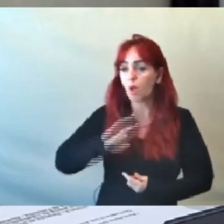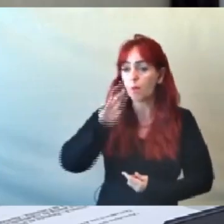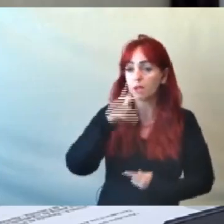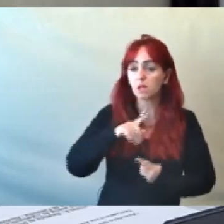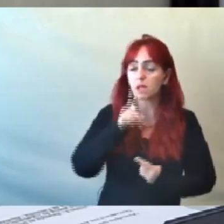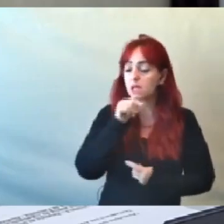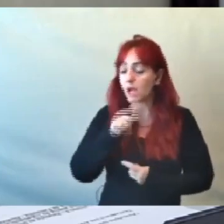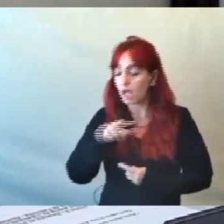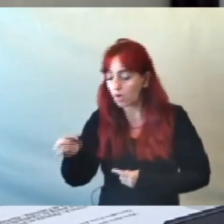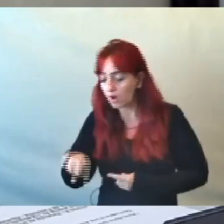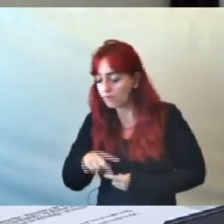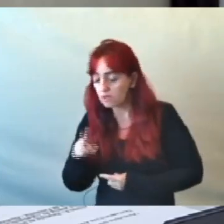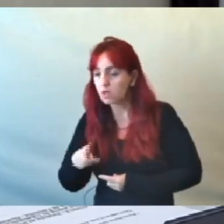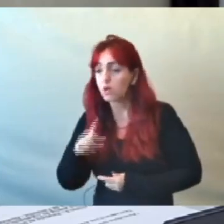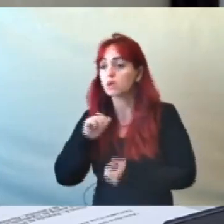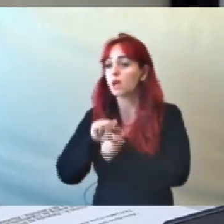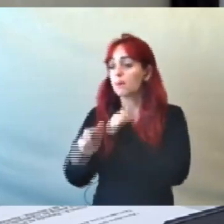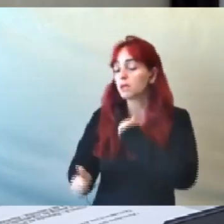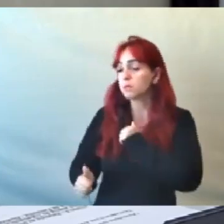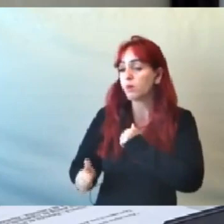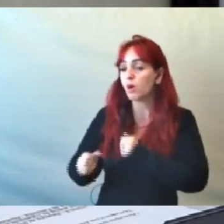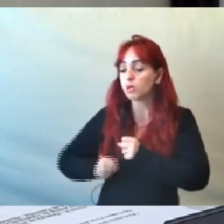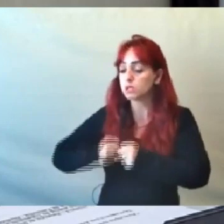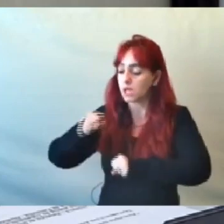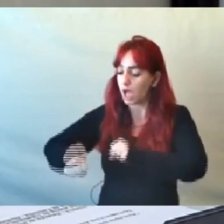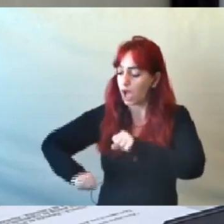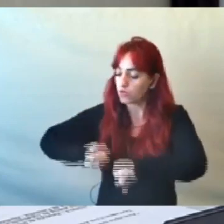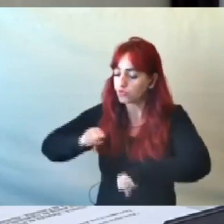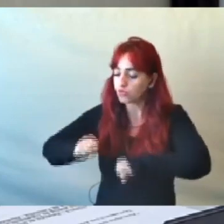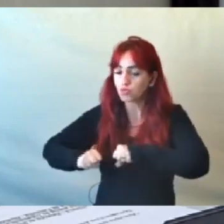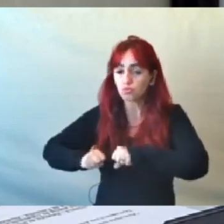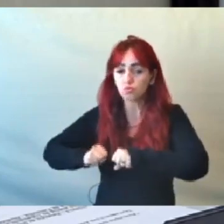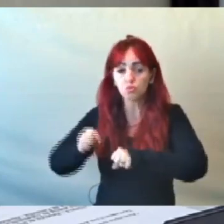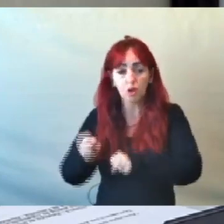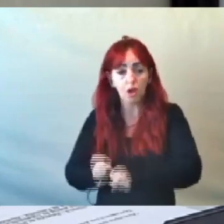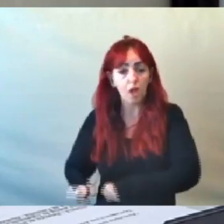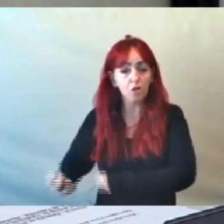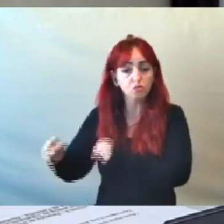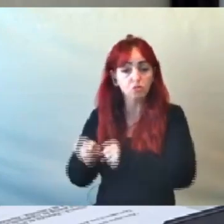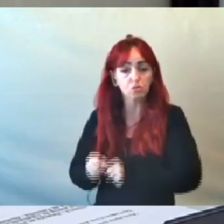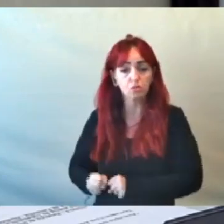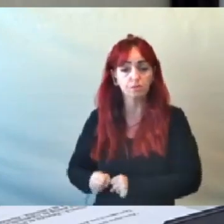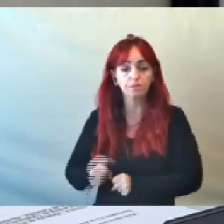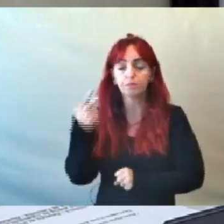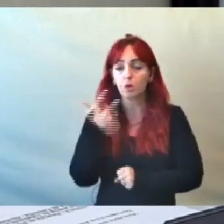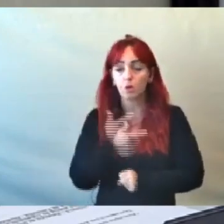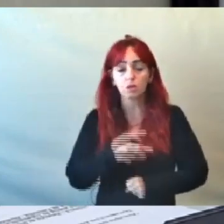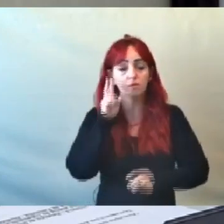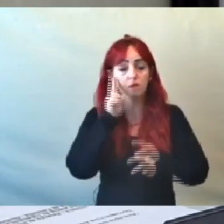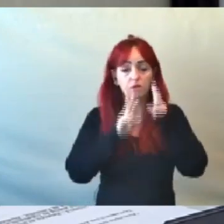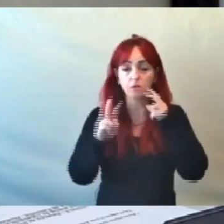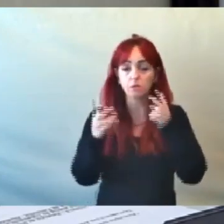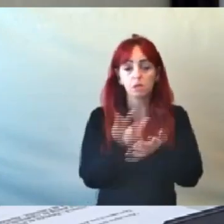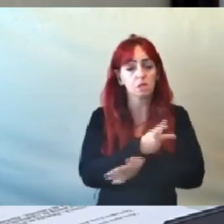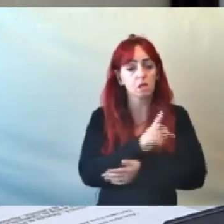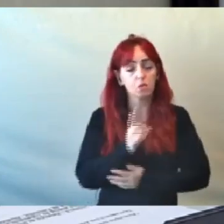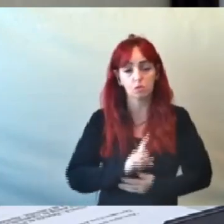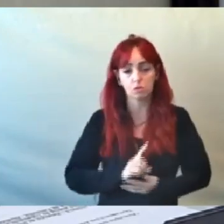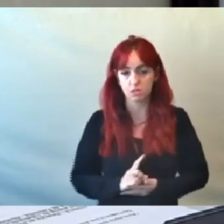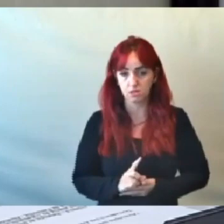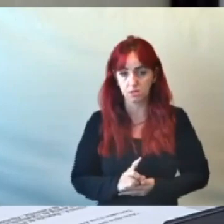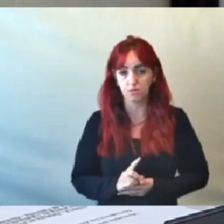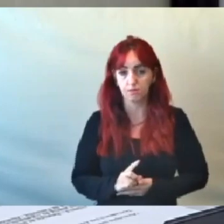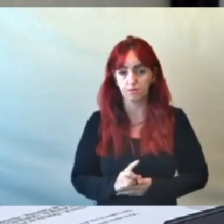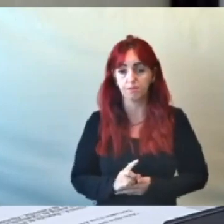náuticos mais de uma vez em diferentes momentos da nossa história, porque eles afirmavam